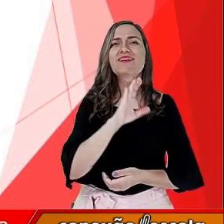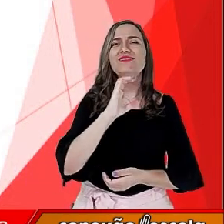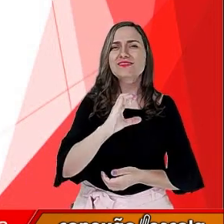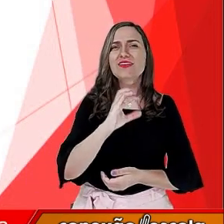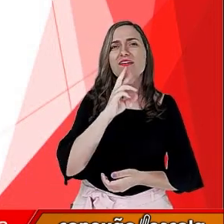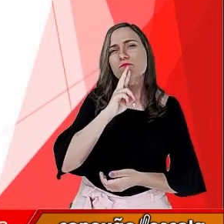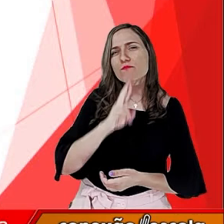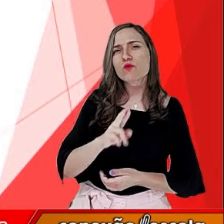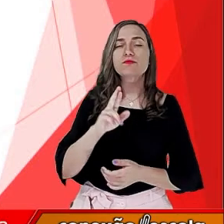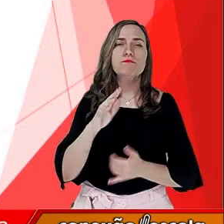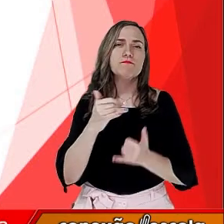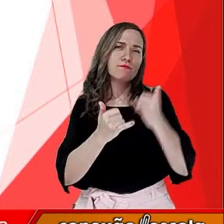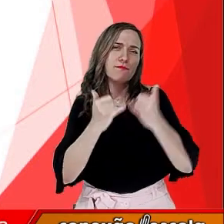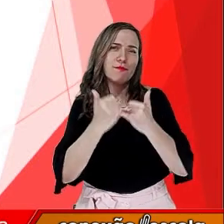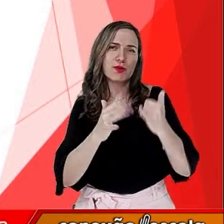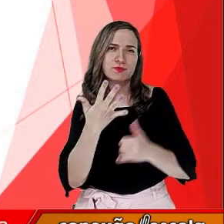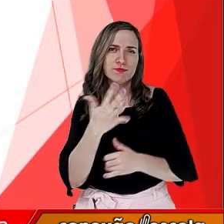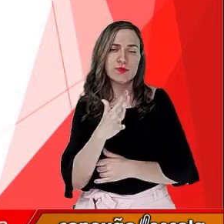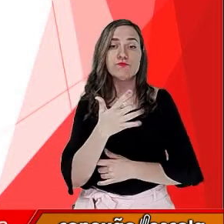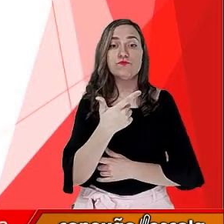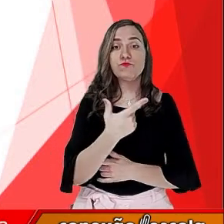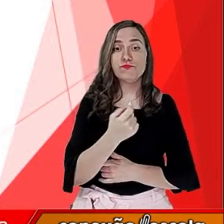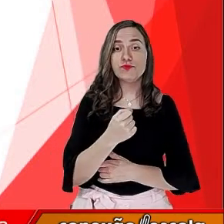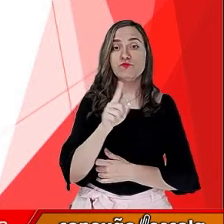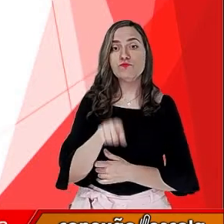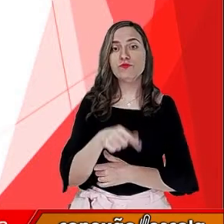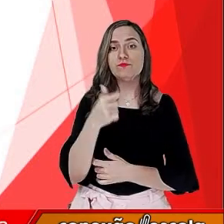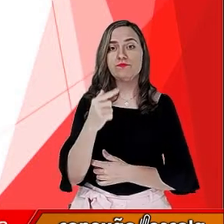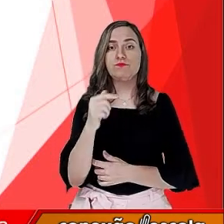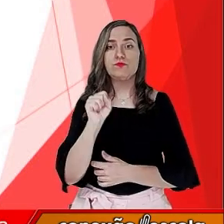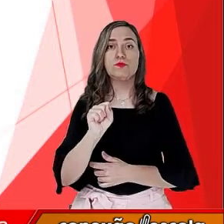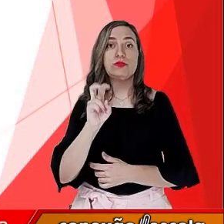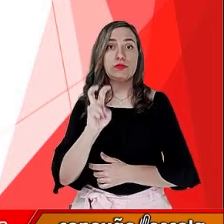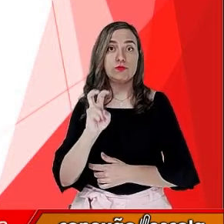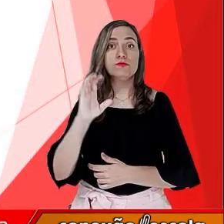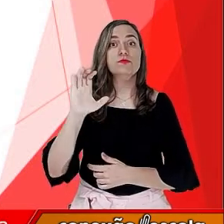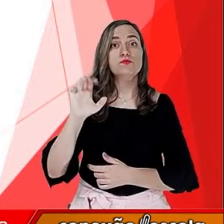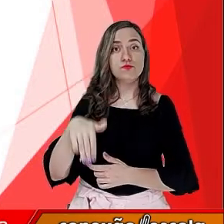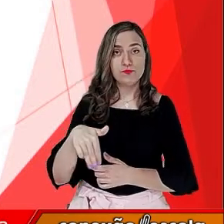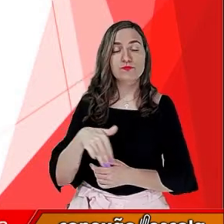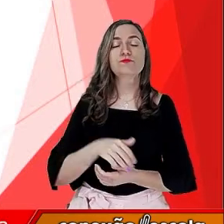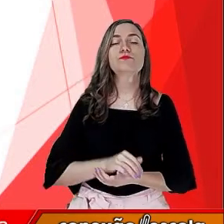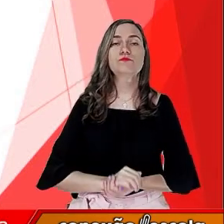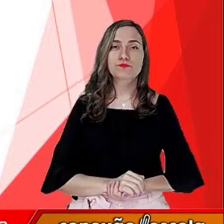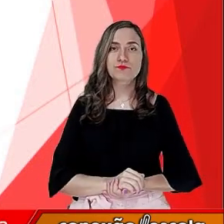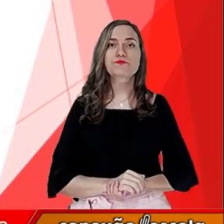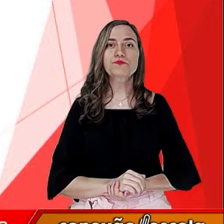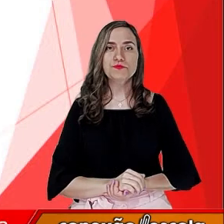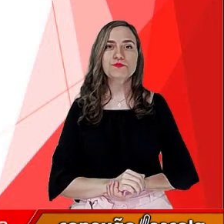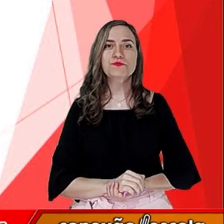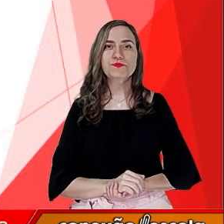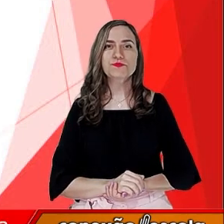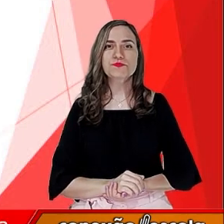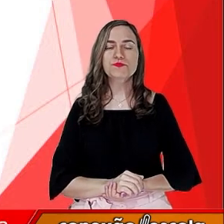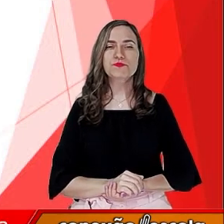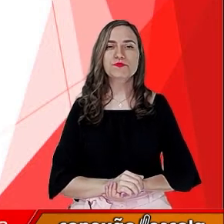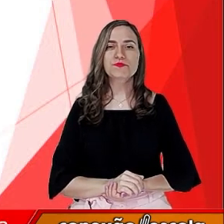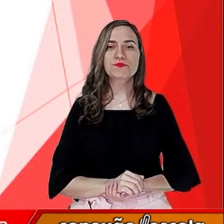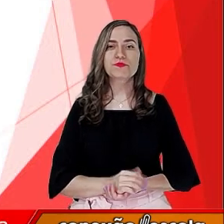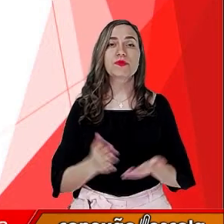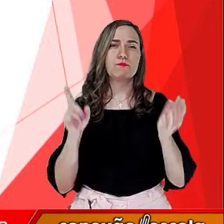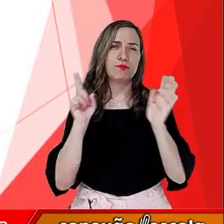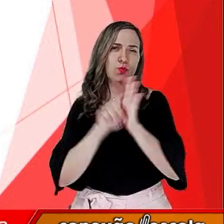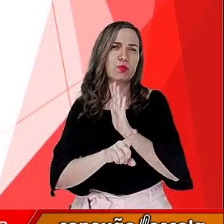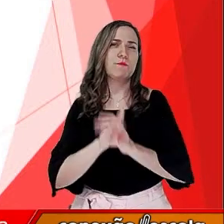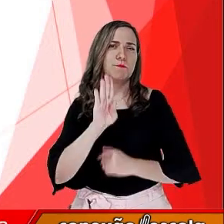mede aproximadamente 20,785 centímetros. Item